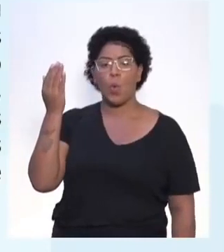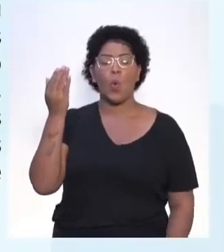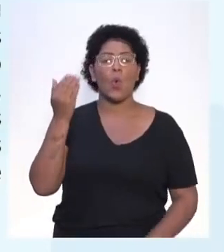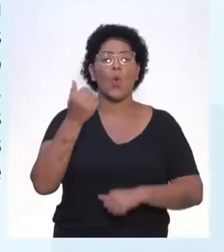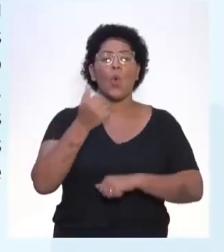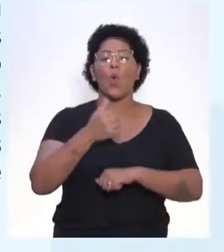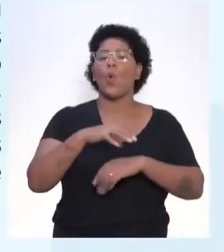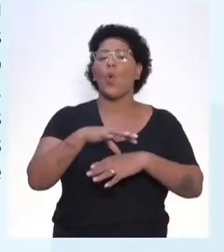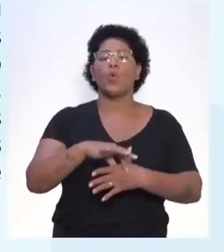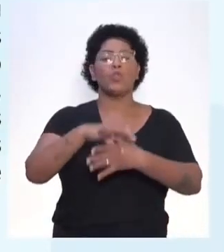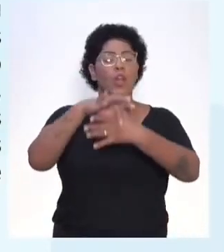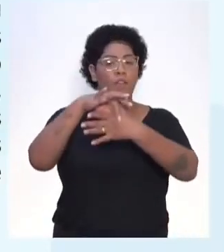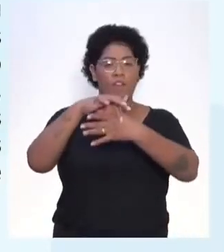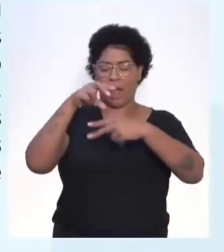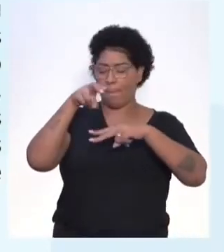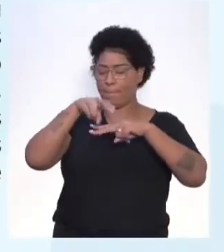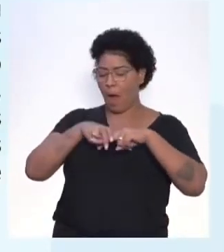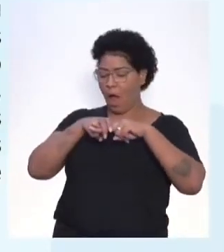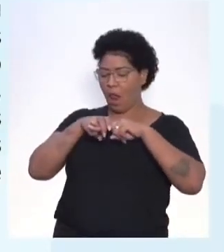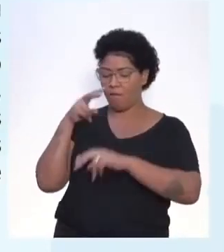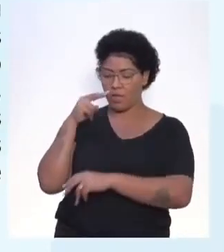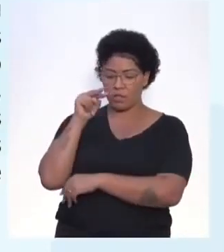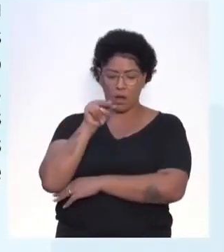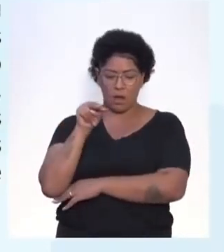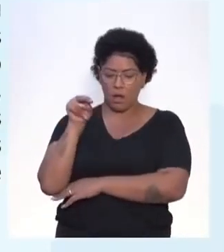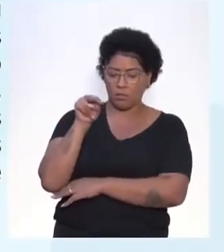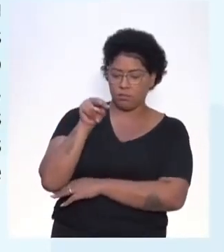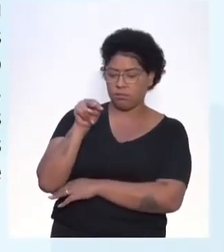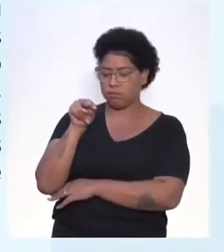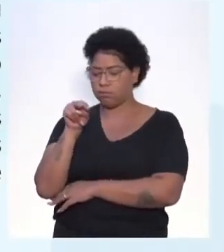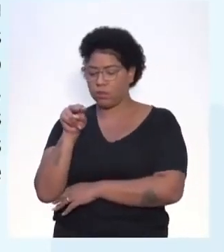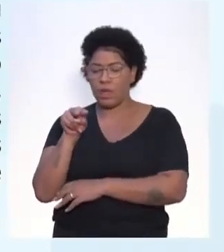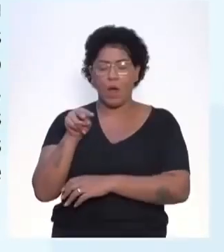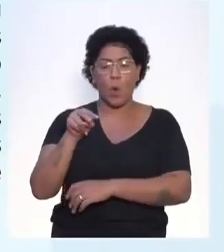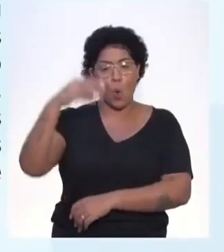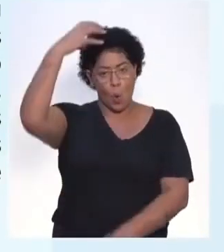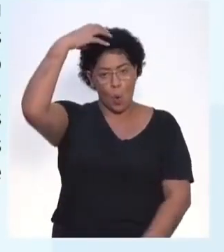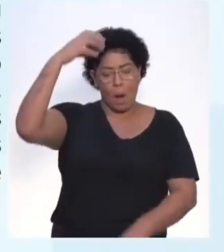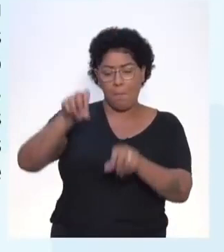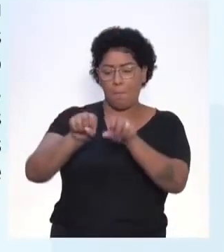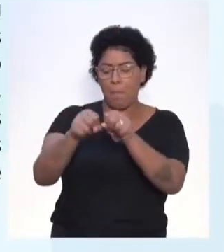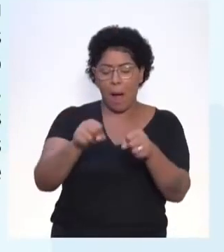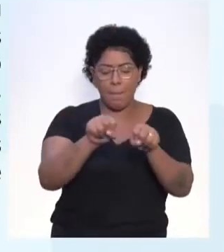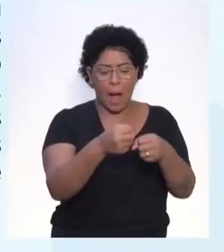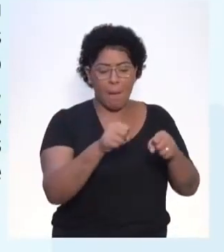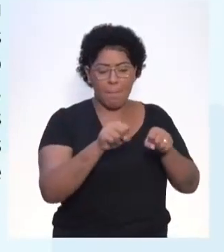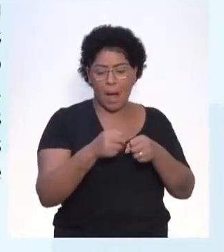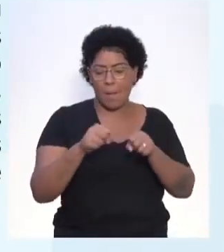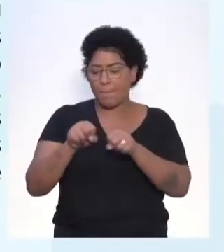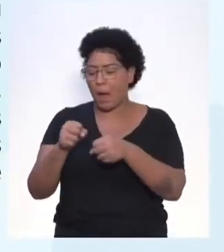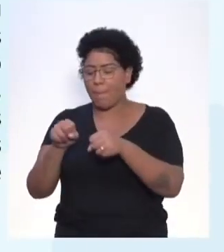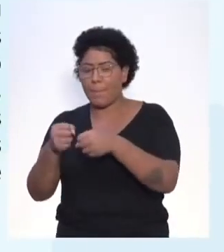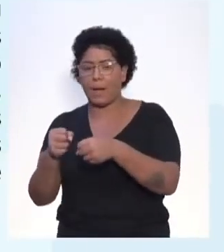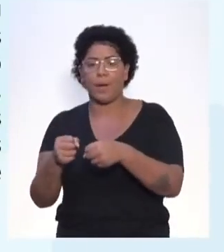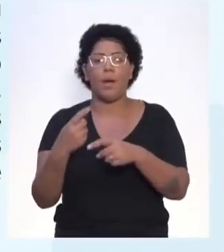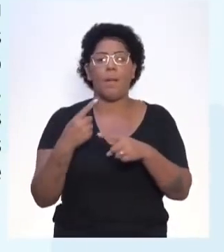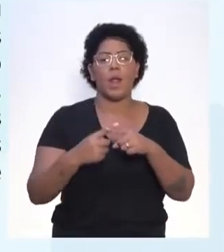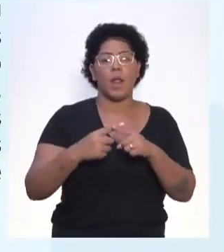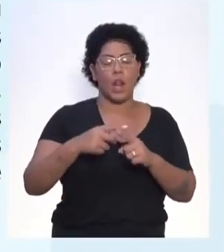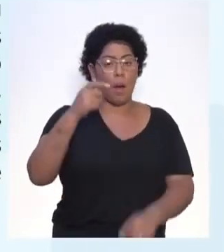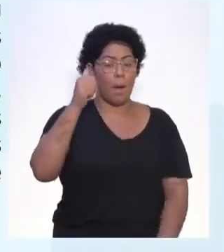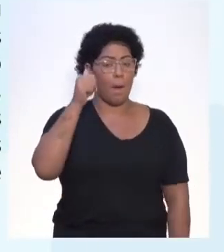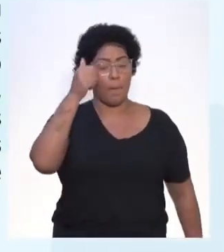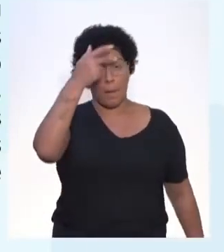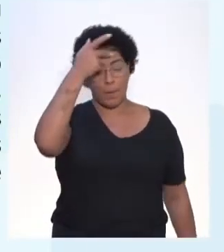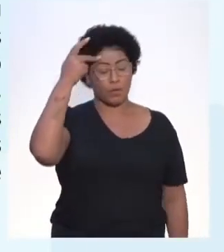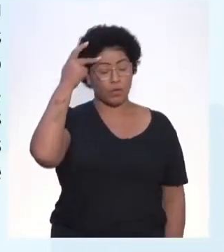iriam ficar sentados, vendo seu rei ser levado sem atirar nenhum tiro. Nenhum homem branco poderia ter